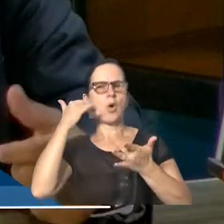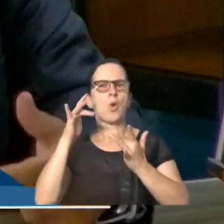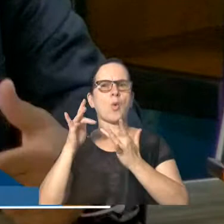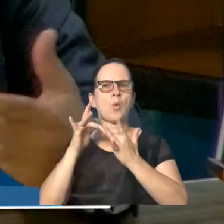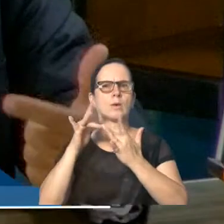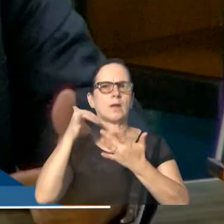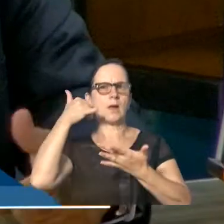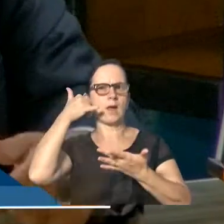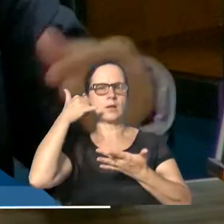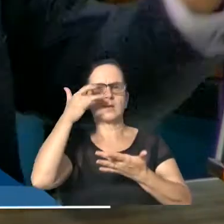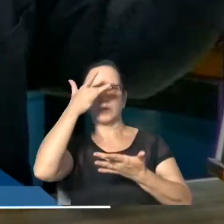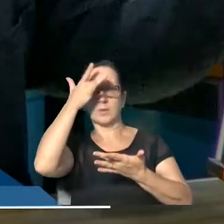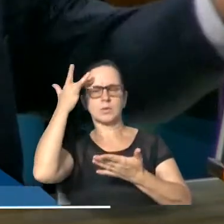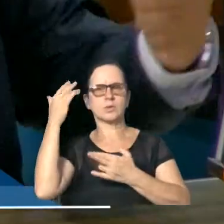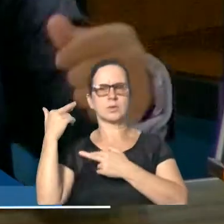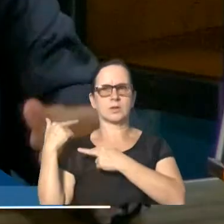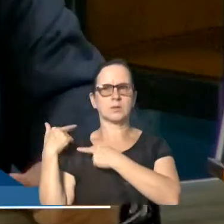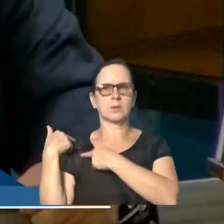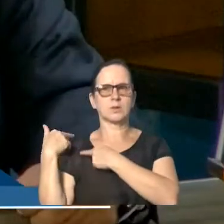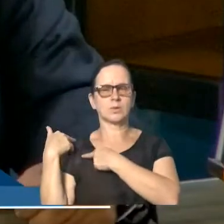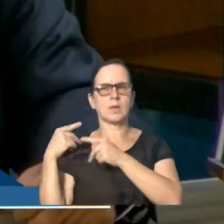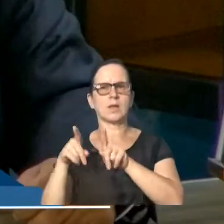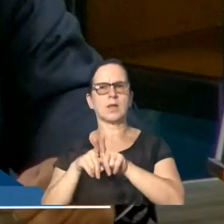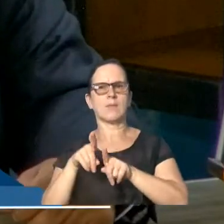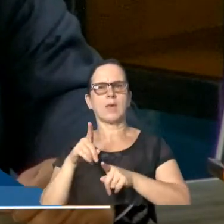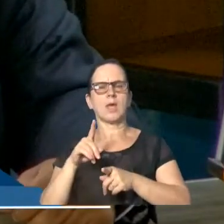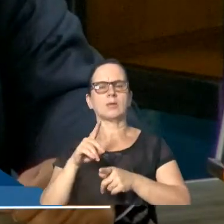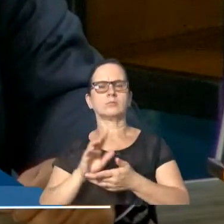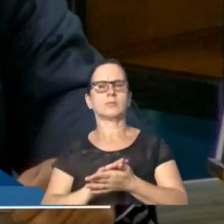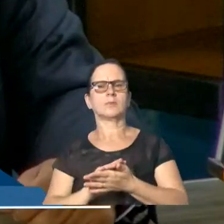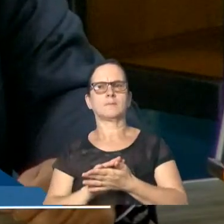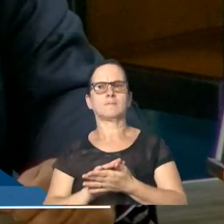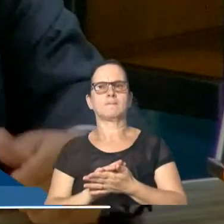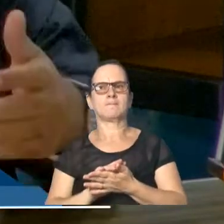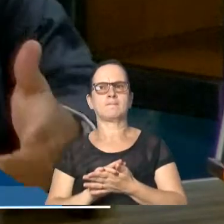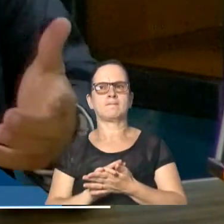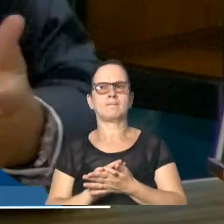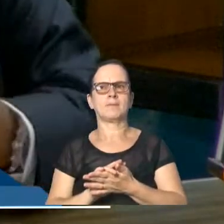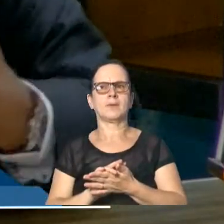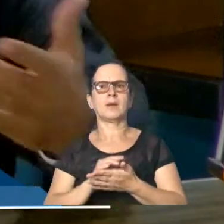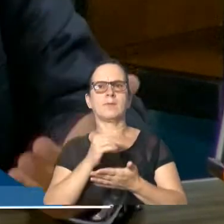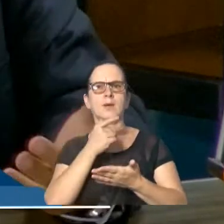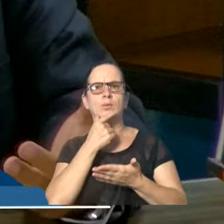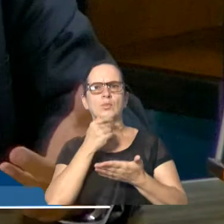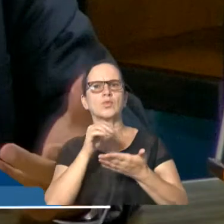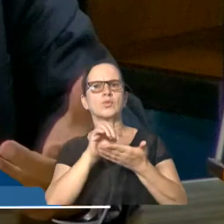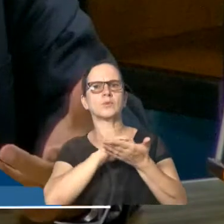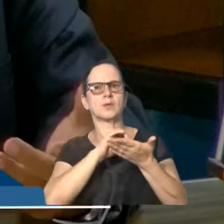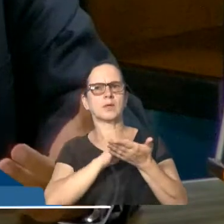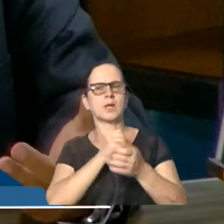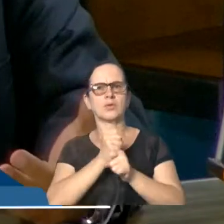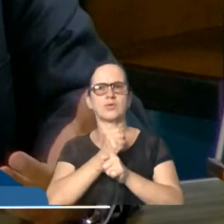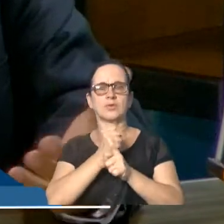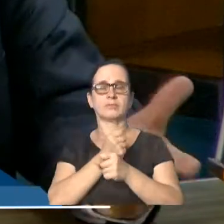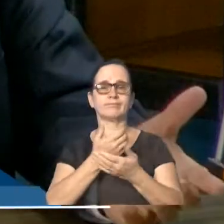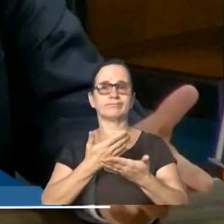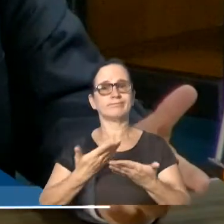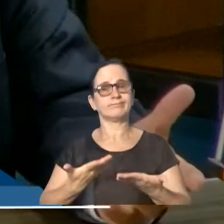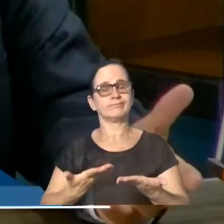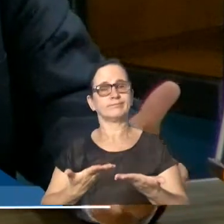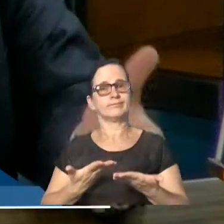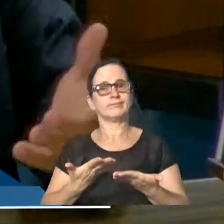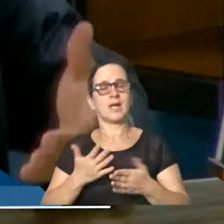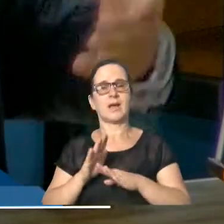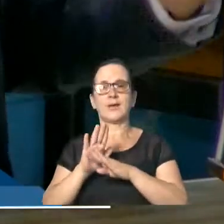das pessoas responsáveis, do técnico que veio aqui, e o secretário de obras, pô, vereador, infelizmente não vou